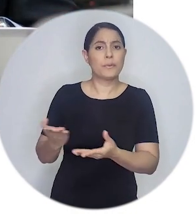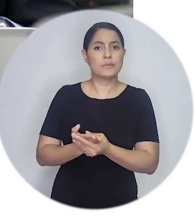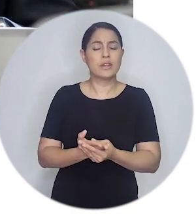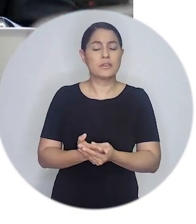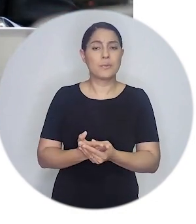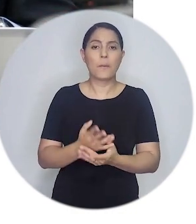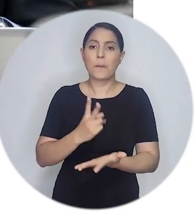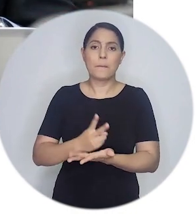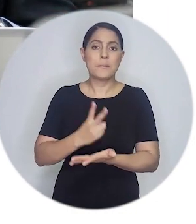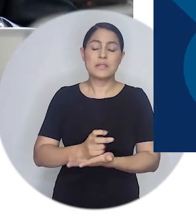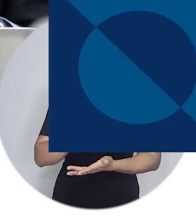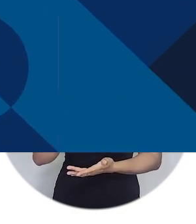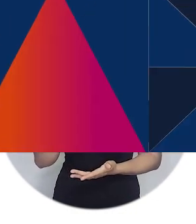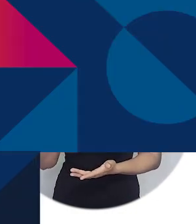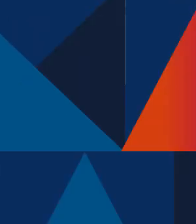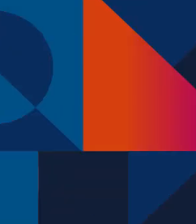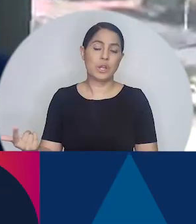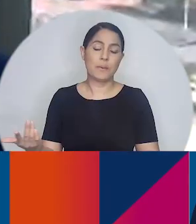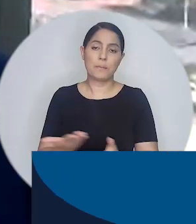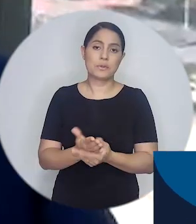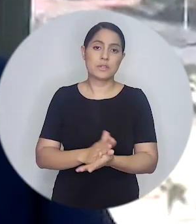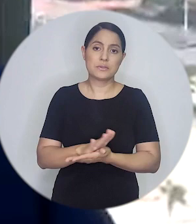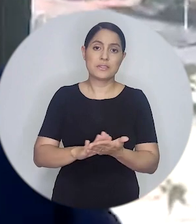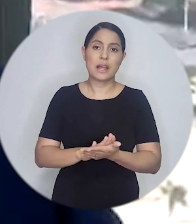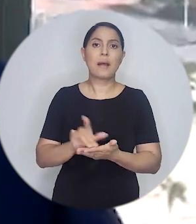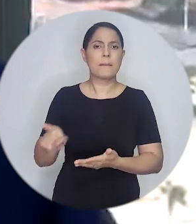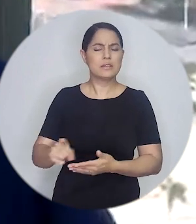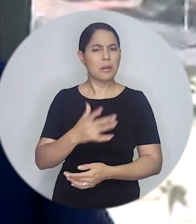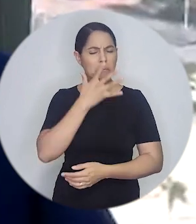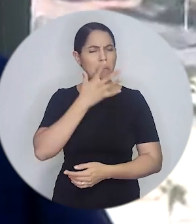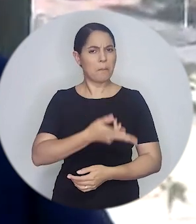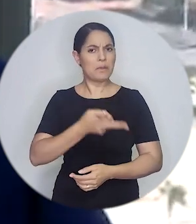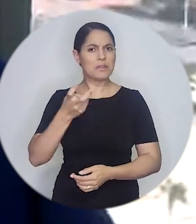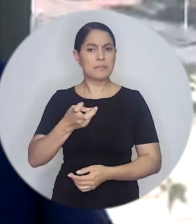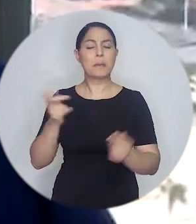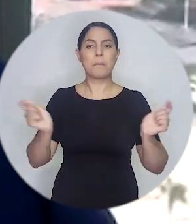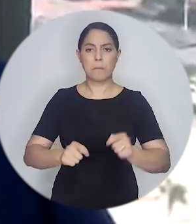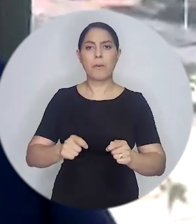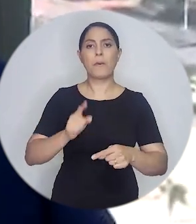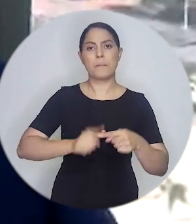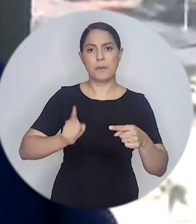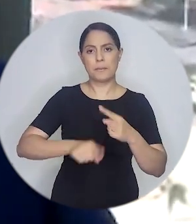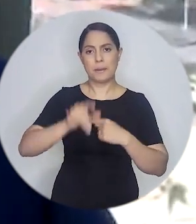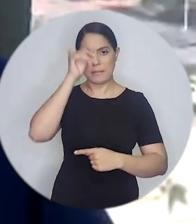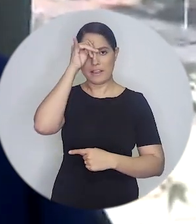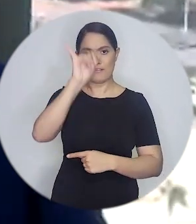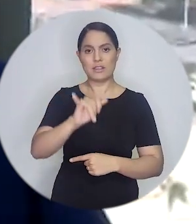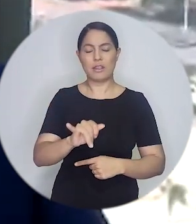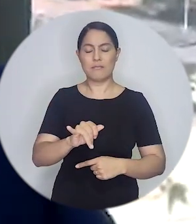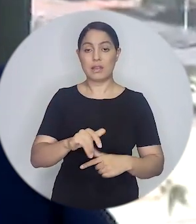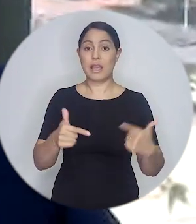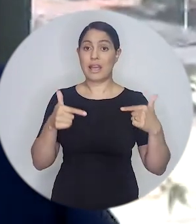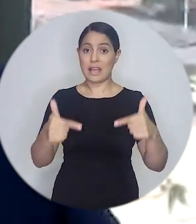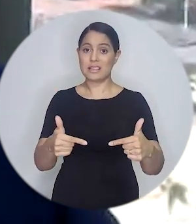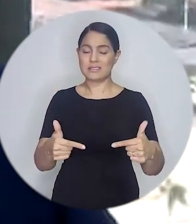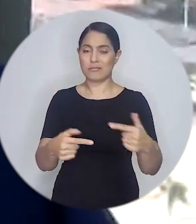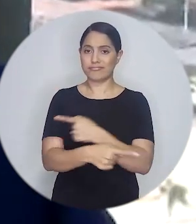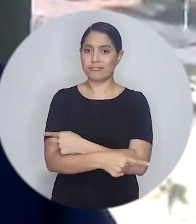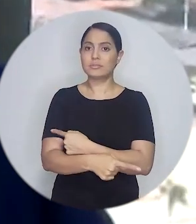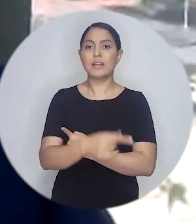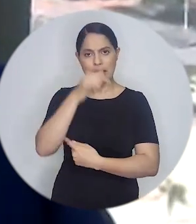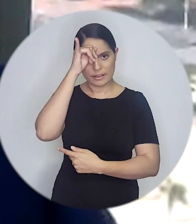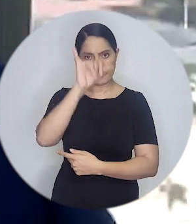até às vezes de ex officio, ele tem o poder de evitar problemas e atuações